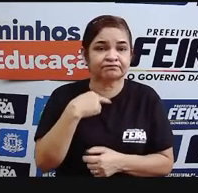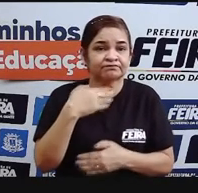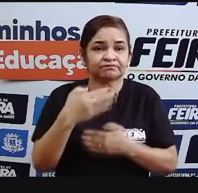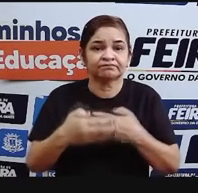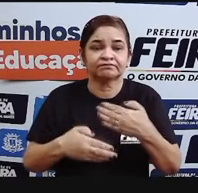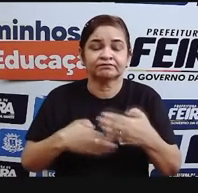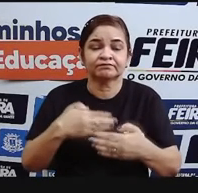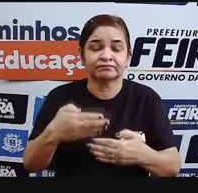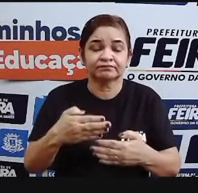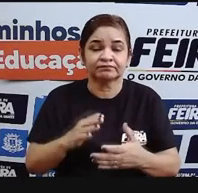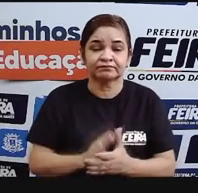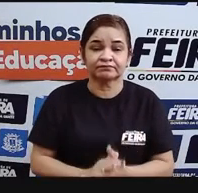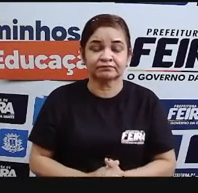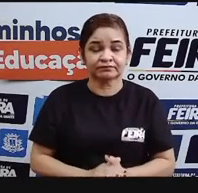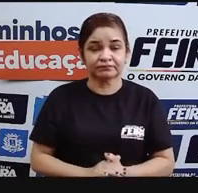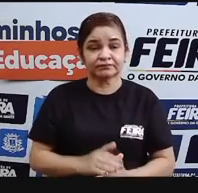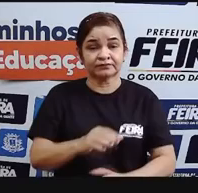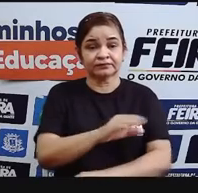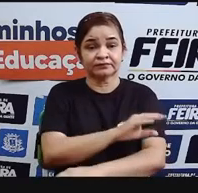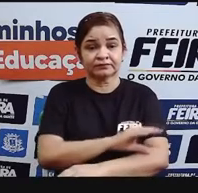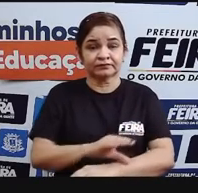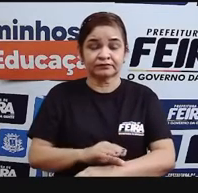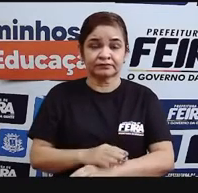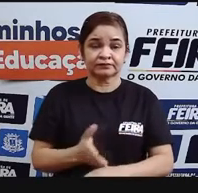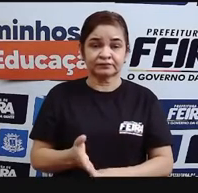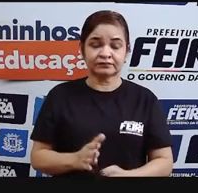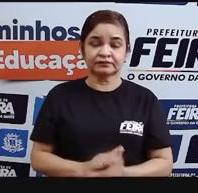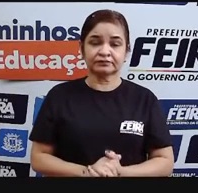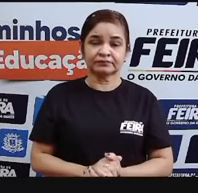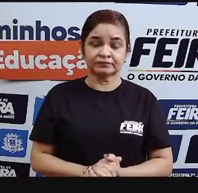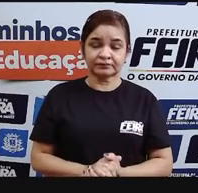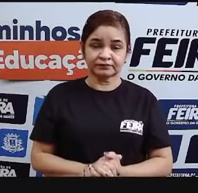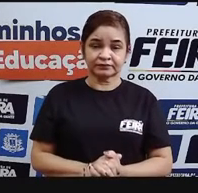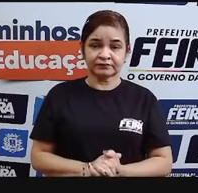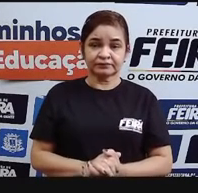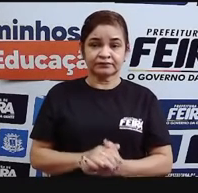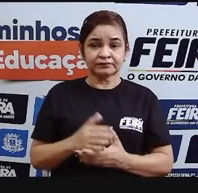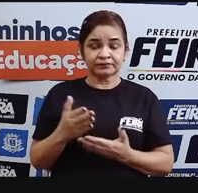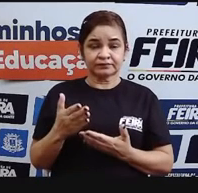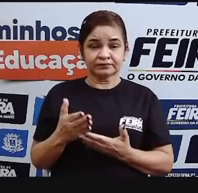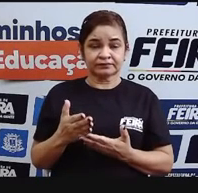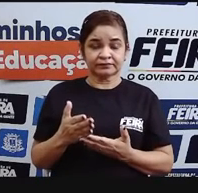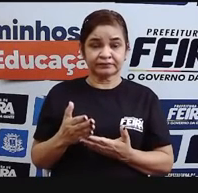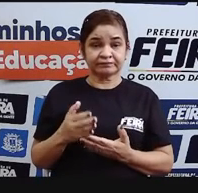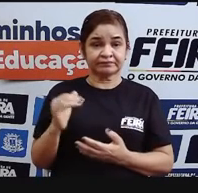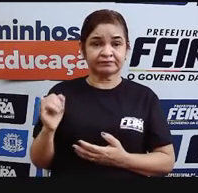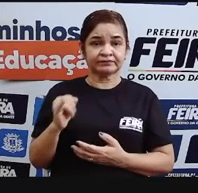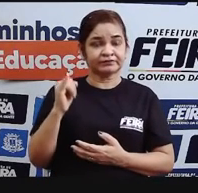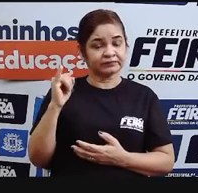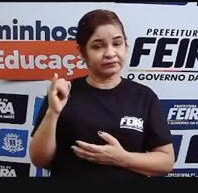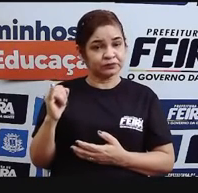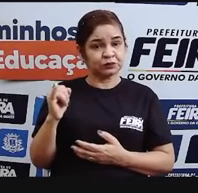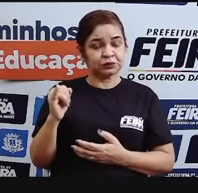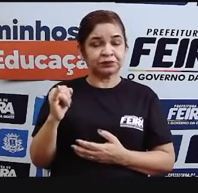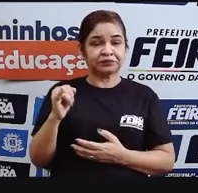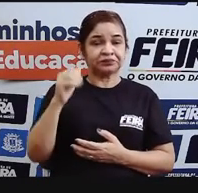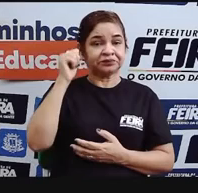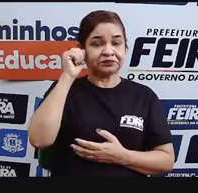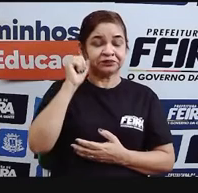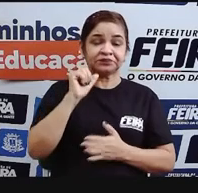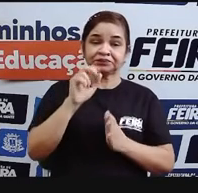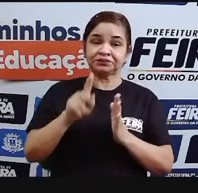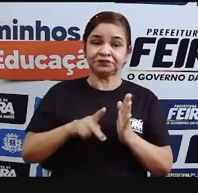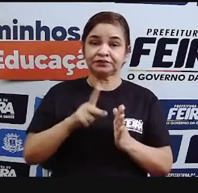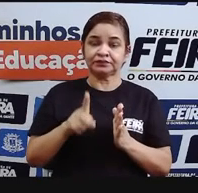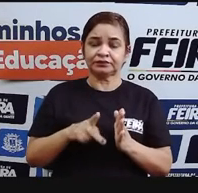do acesso à educação. Por isso que a Malala é um destaque de personalidade feminina na